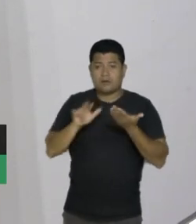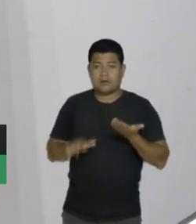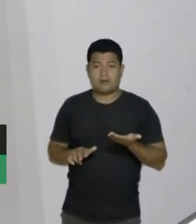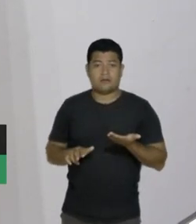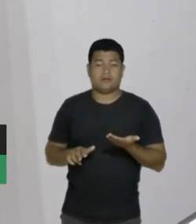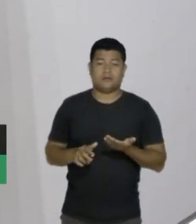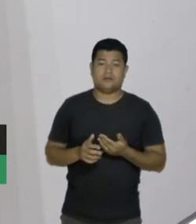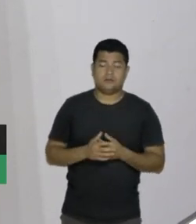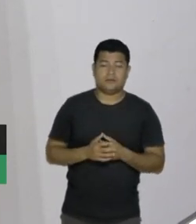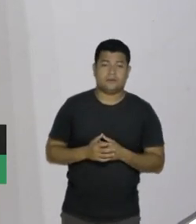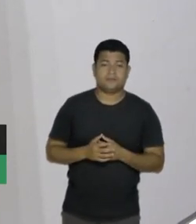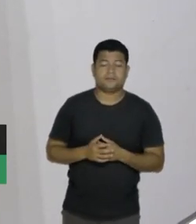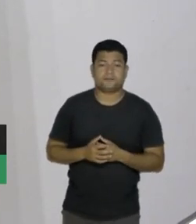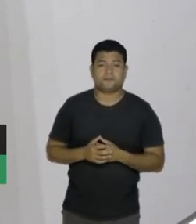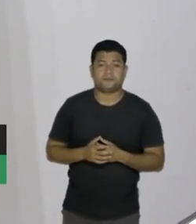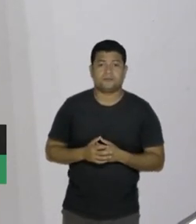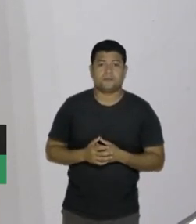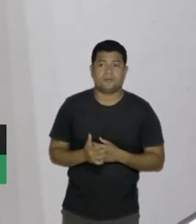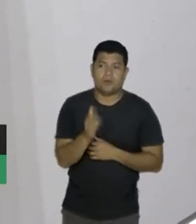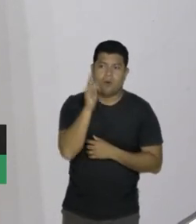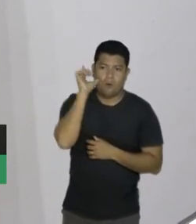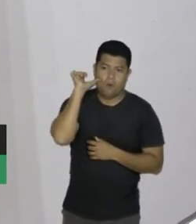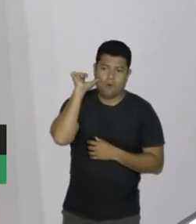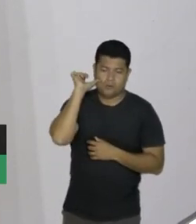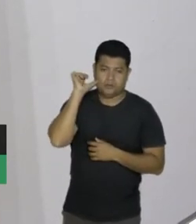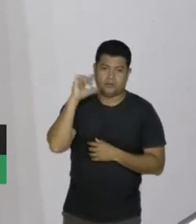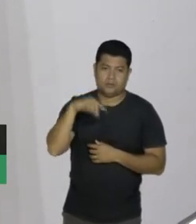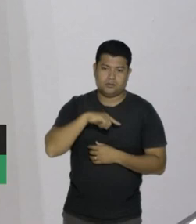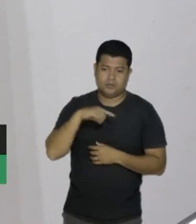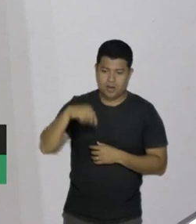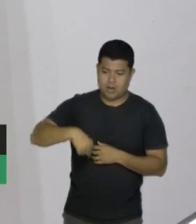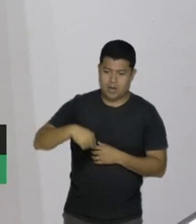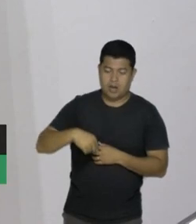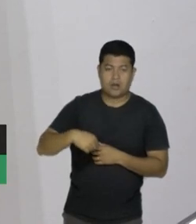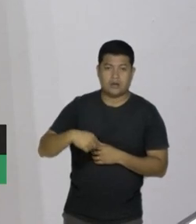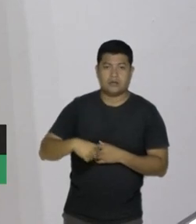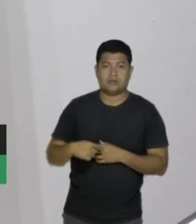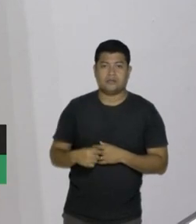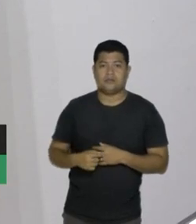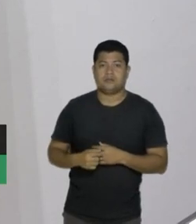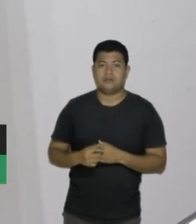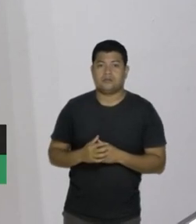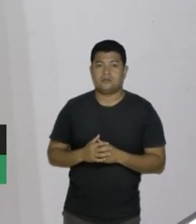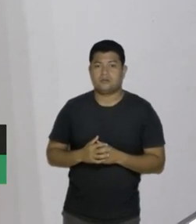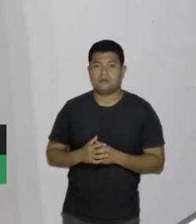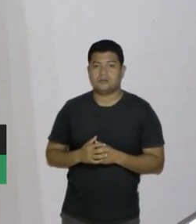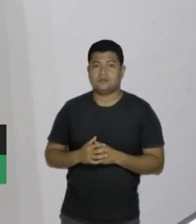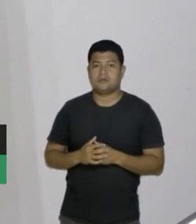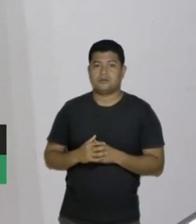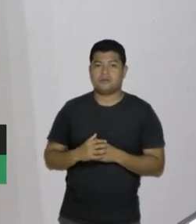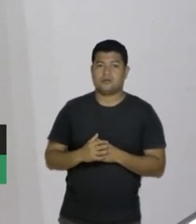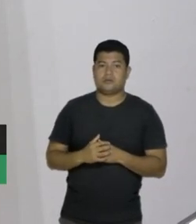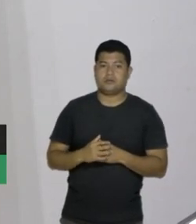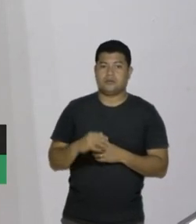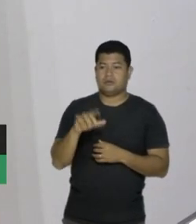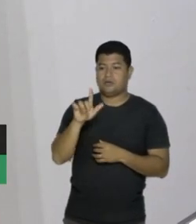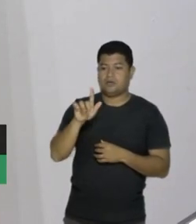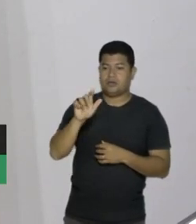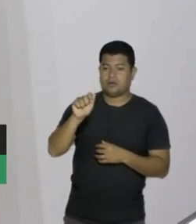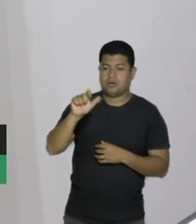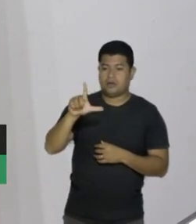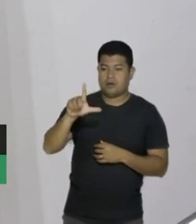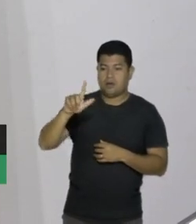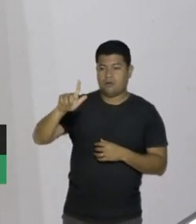Quero Dizer para vocês que ontem nós tivemos aqui uma um cão chamado galgo que é uma raça